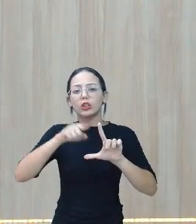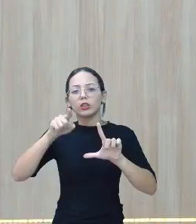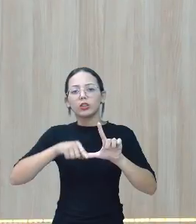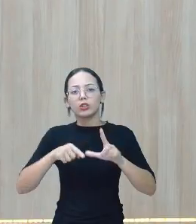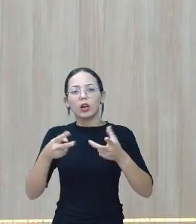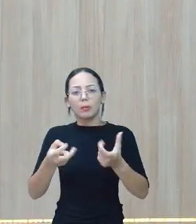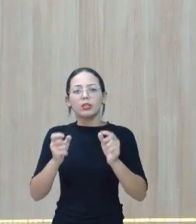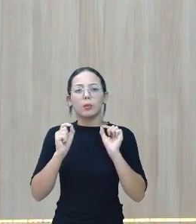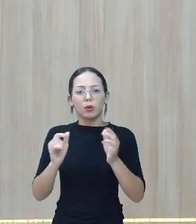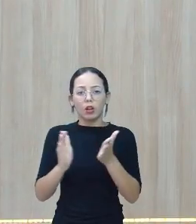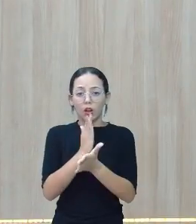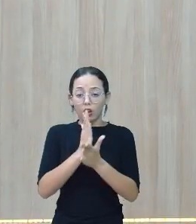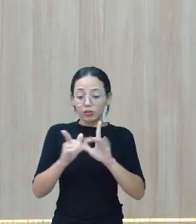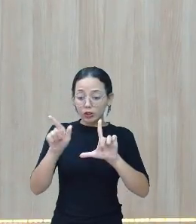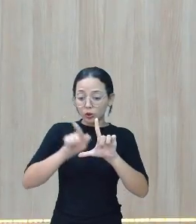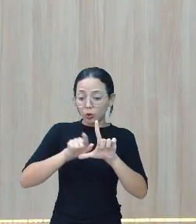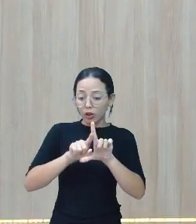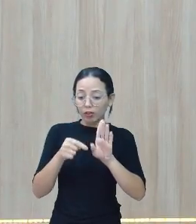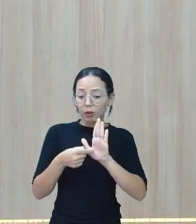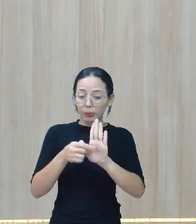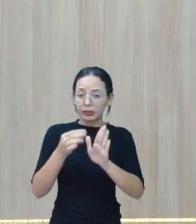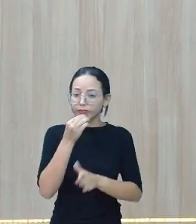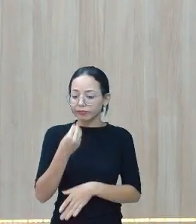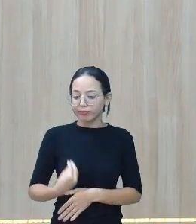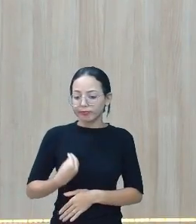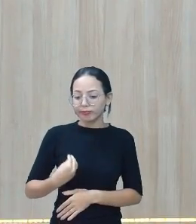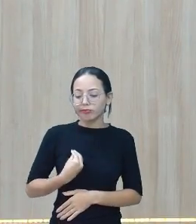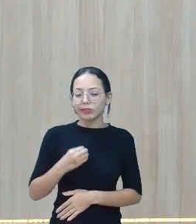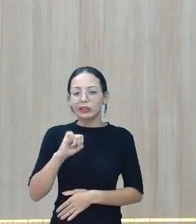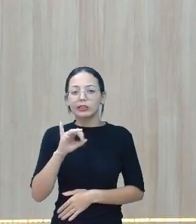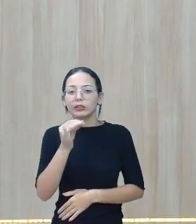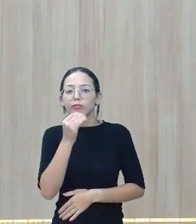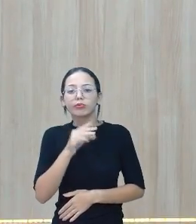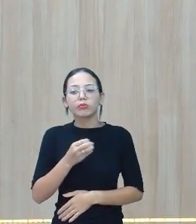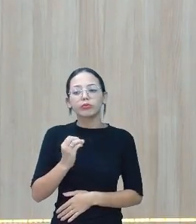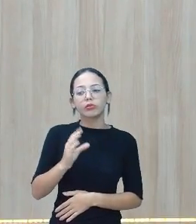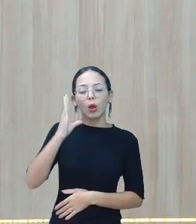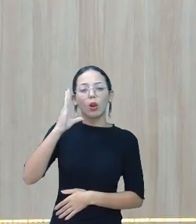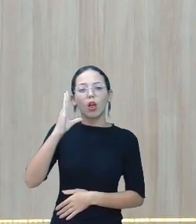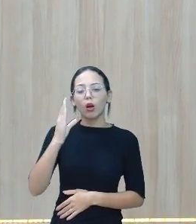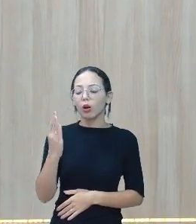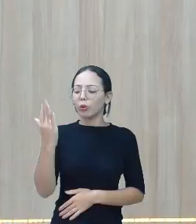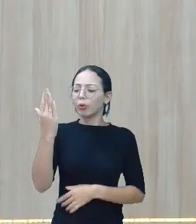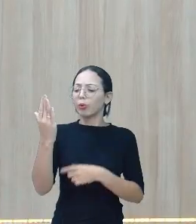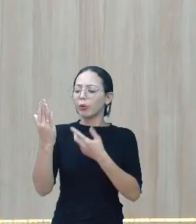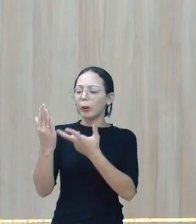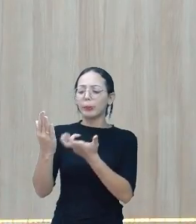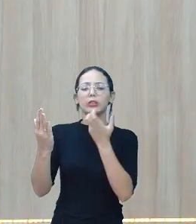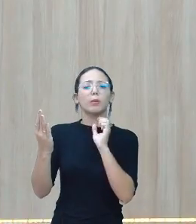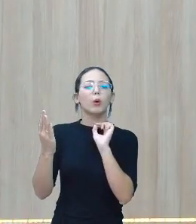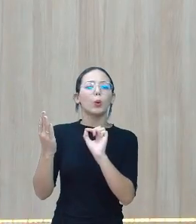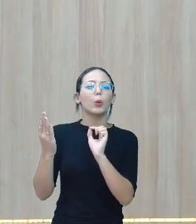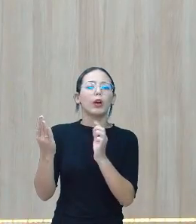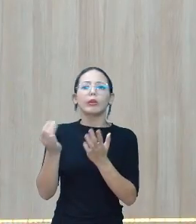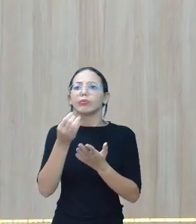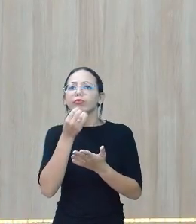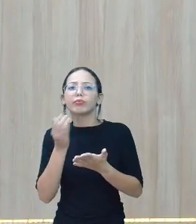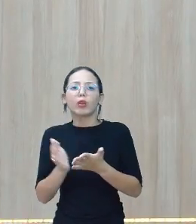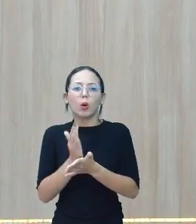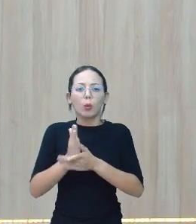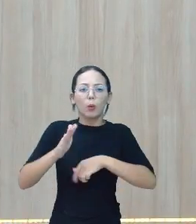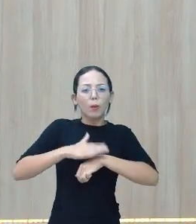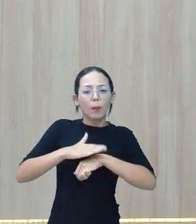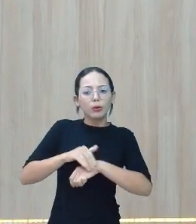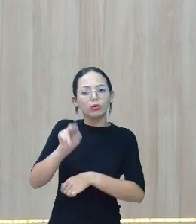vezes que os gráficos eles aparecem no nosso dia a dia. Se você pegar seu celular, por exemplo, você vai encontrar aí determinadas situações